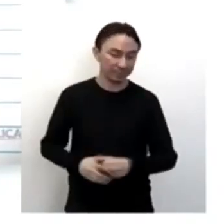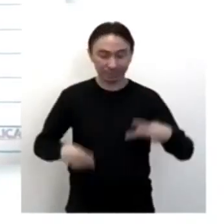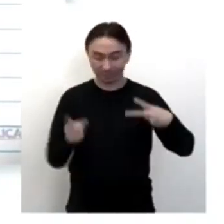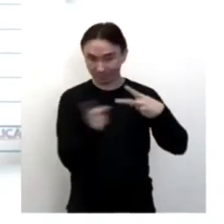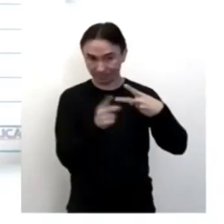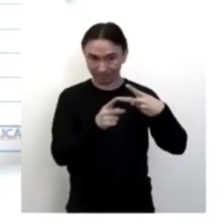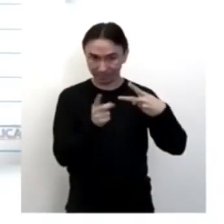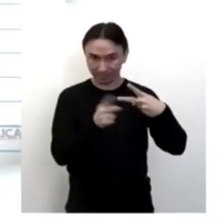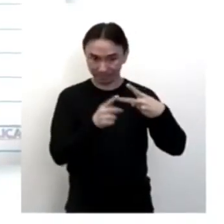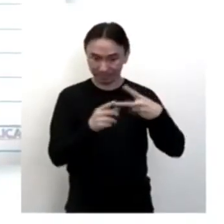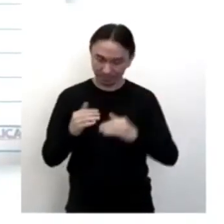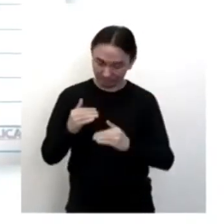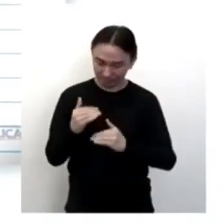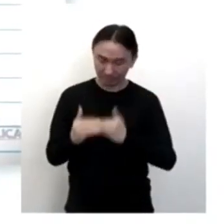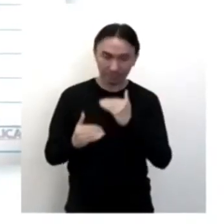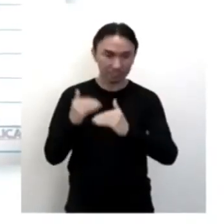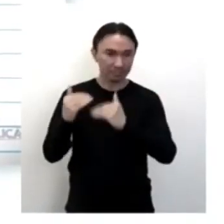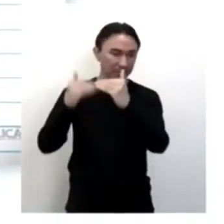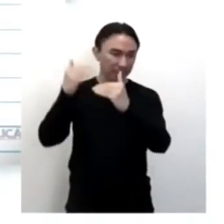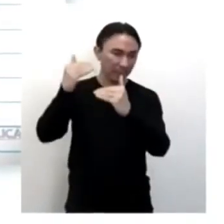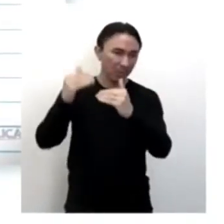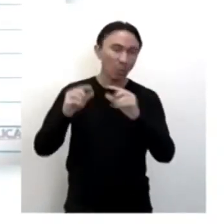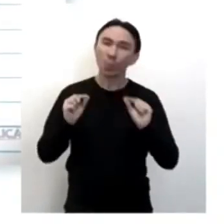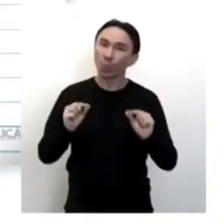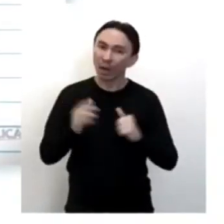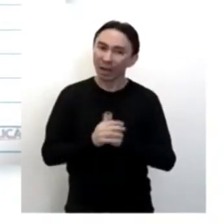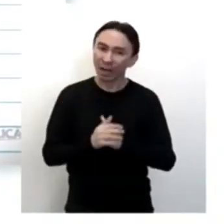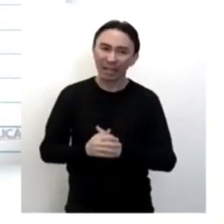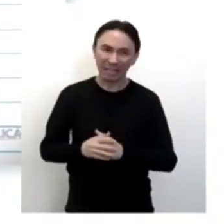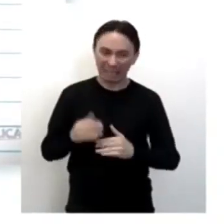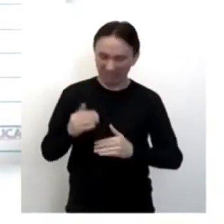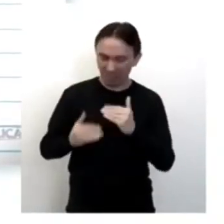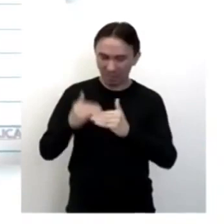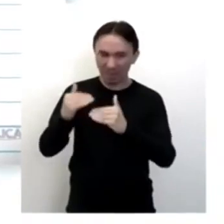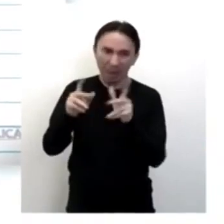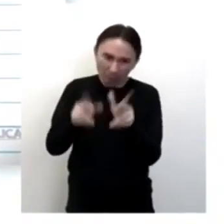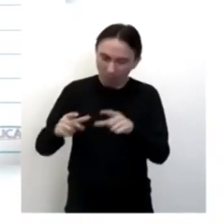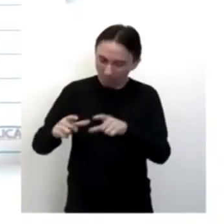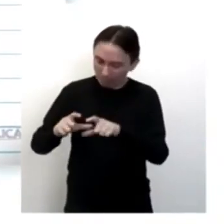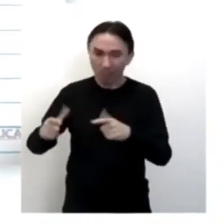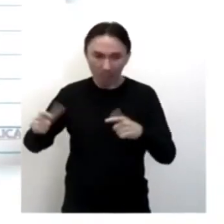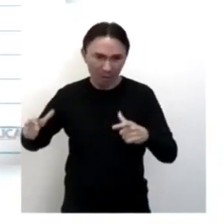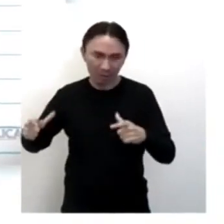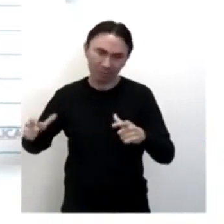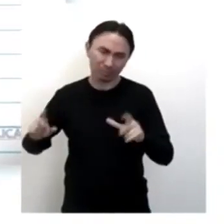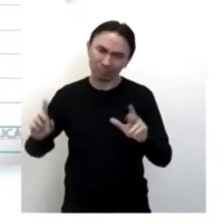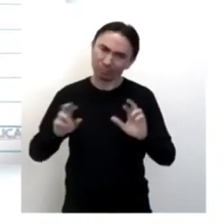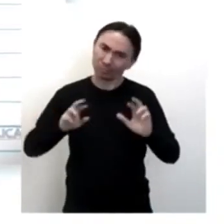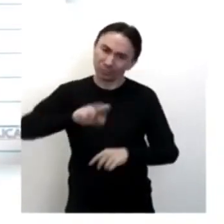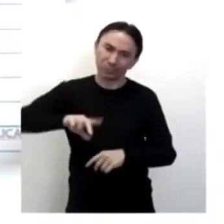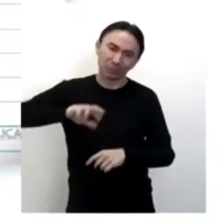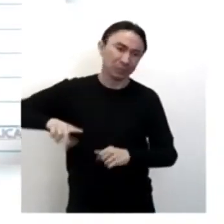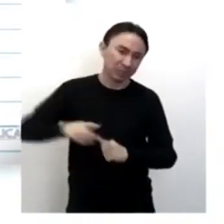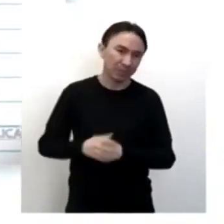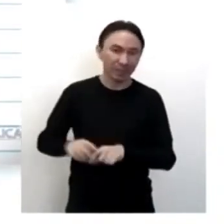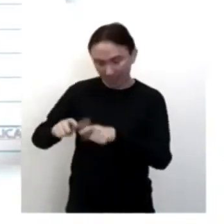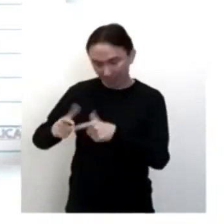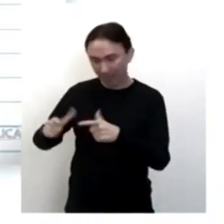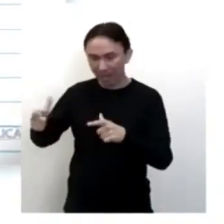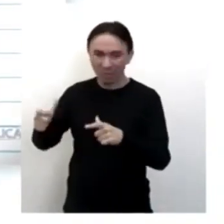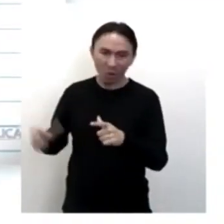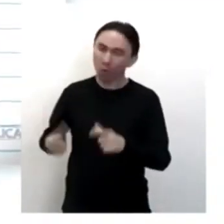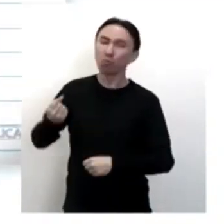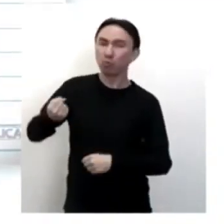o mais importante é destacar que desenvolvimento não é sinônimo de crescimento. Crescimento envolve simplesmente o aumento de números. Por